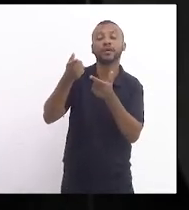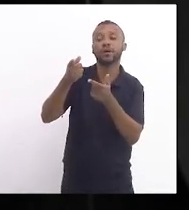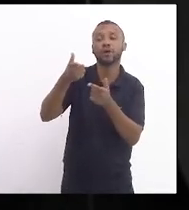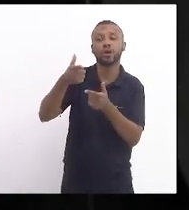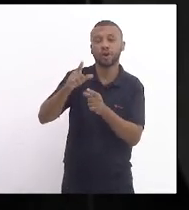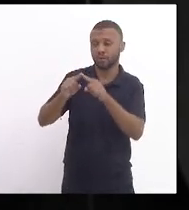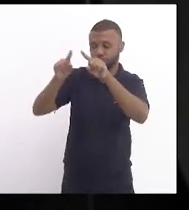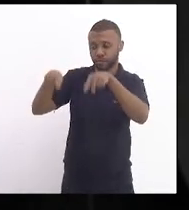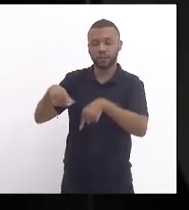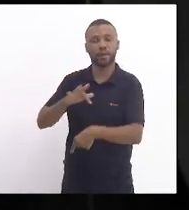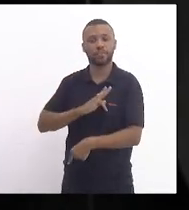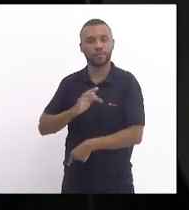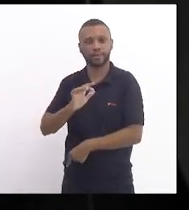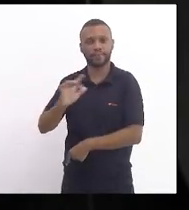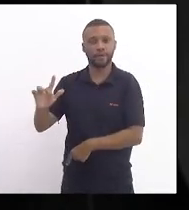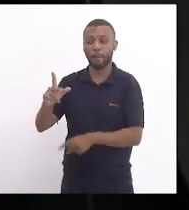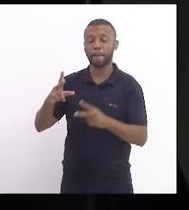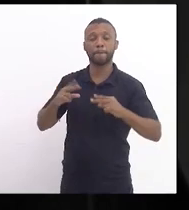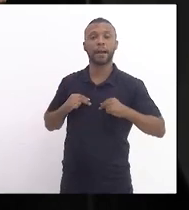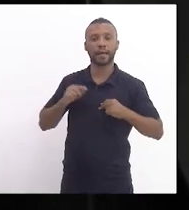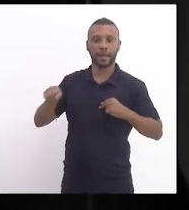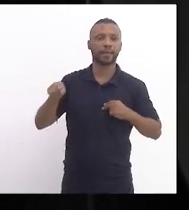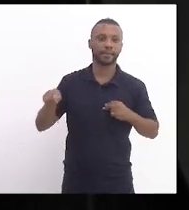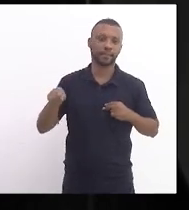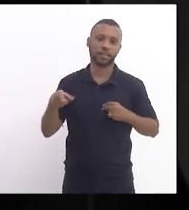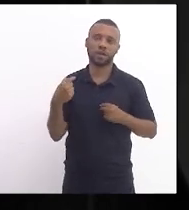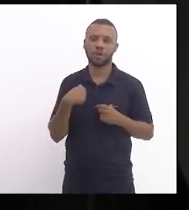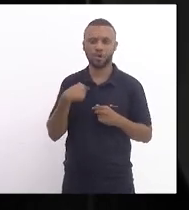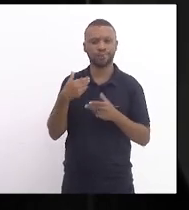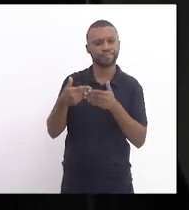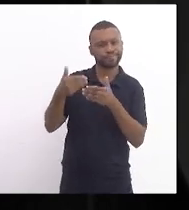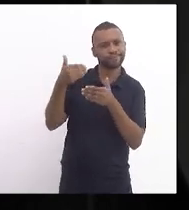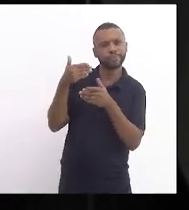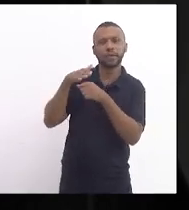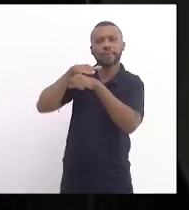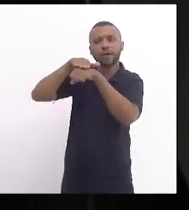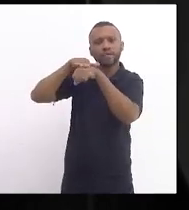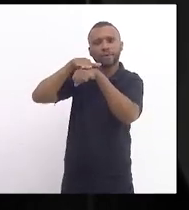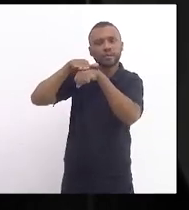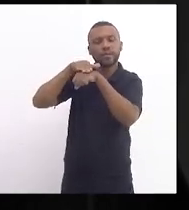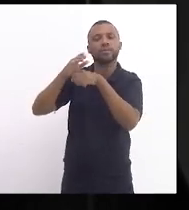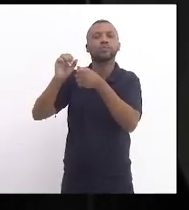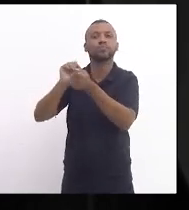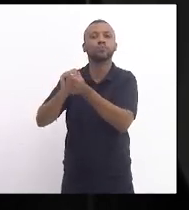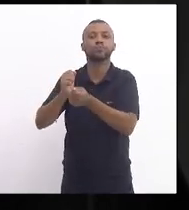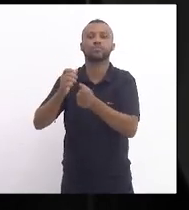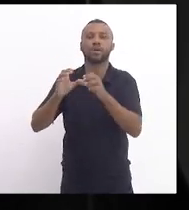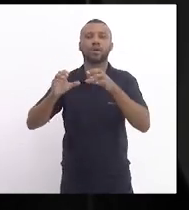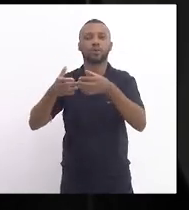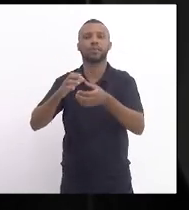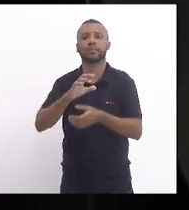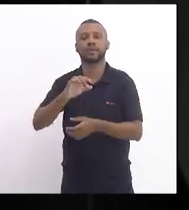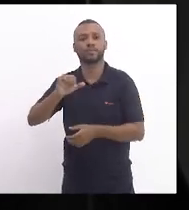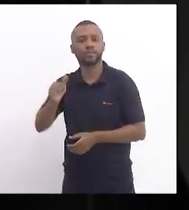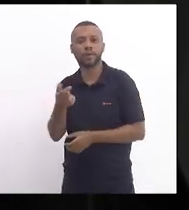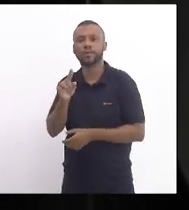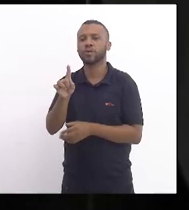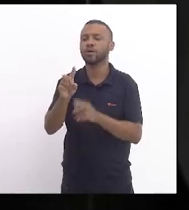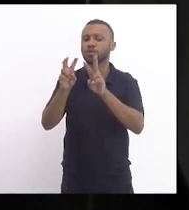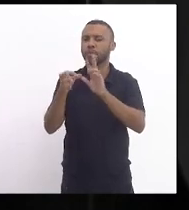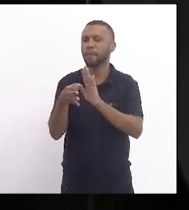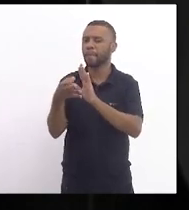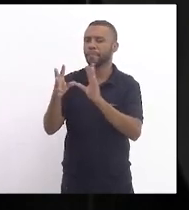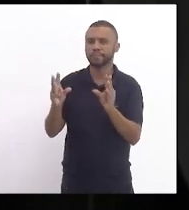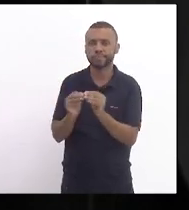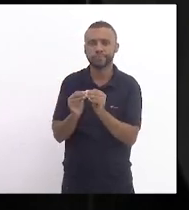policiais civis merecem eu mesmo ainda pouco estava conversando com a ccj sobre uma ponderação que